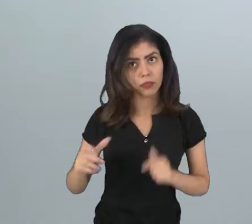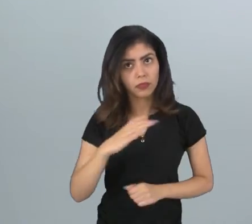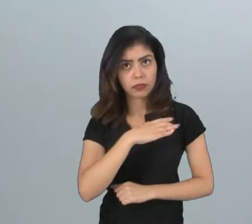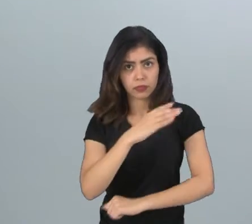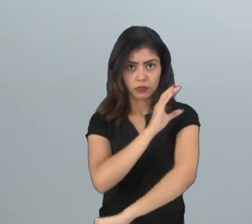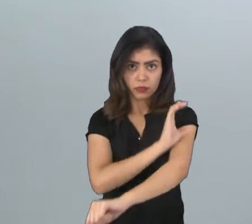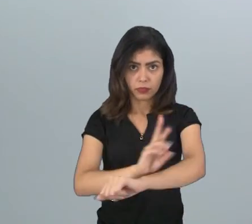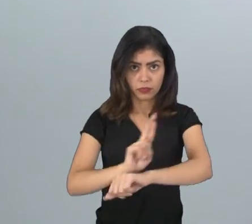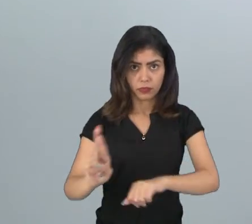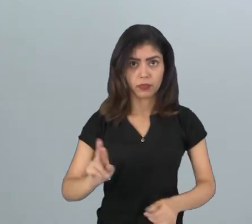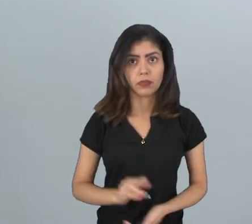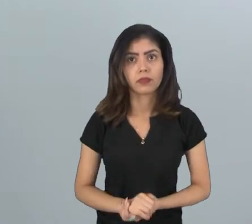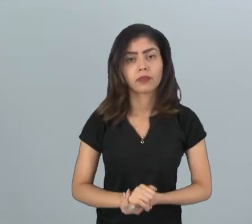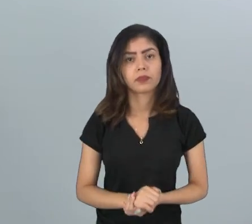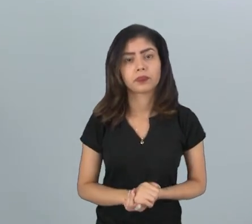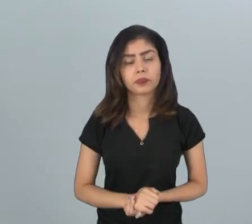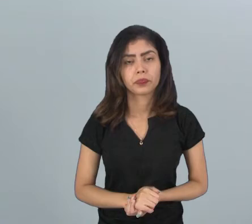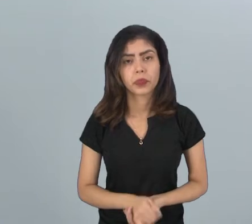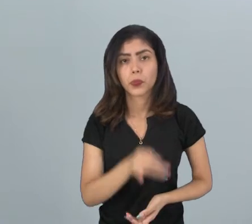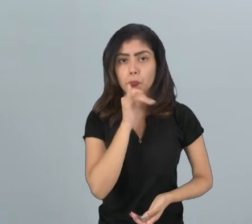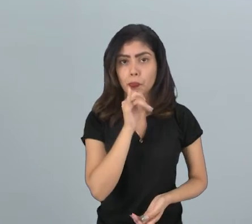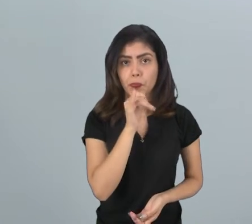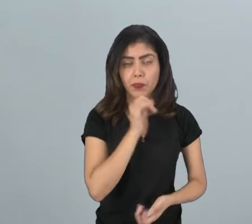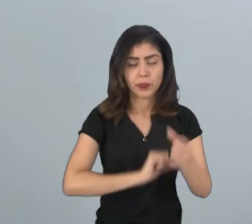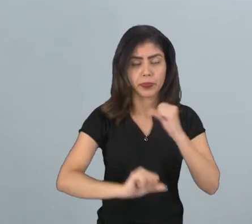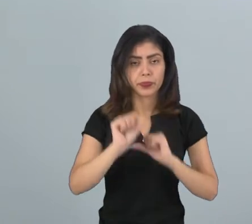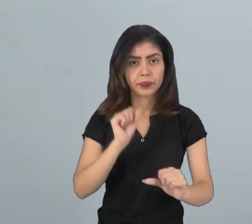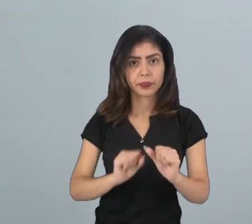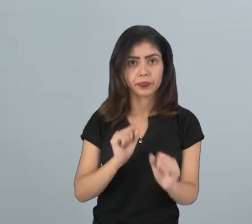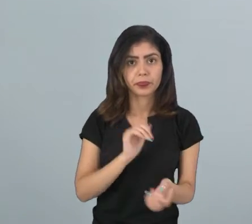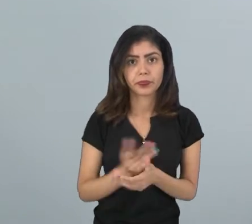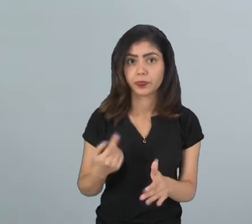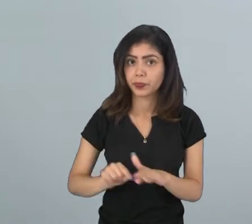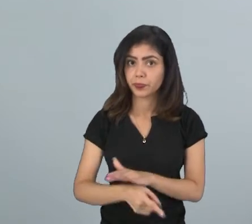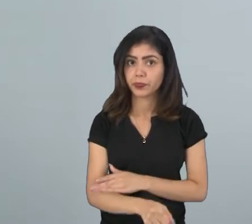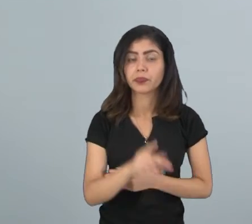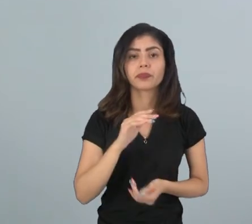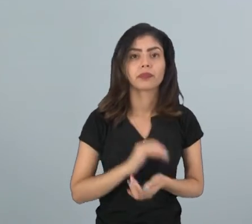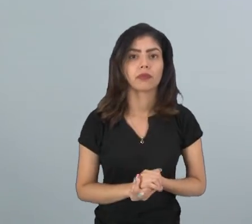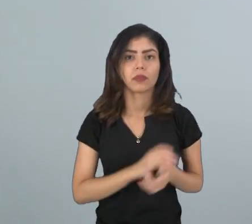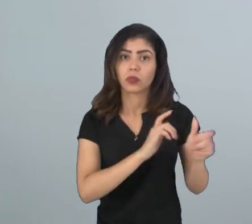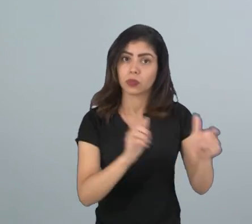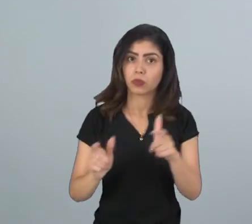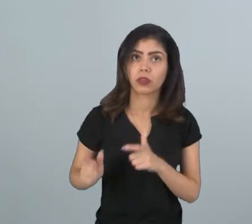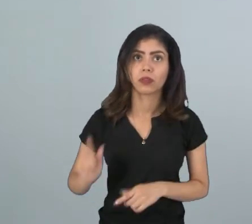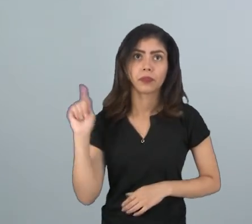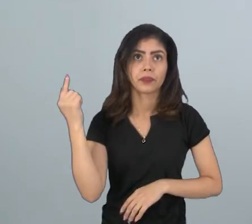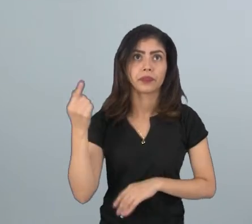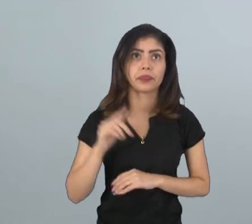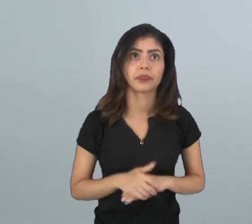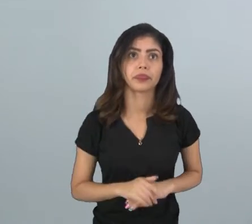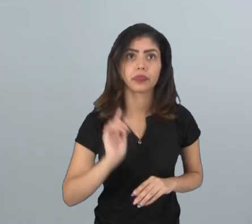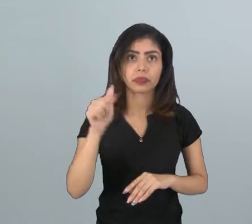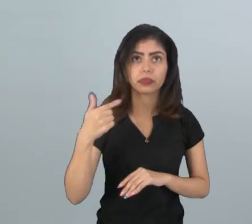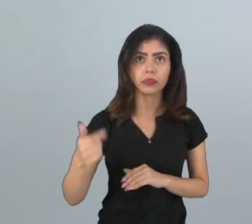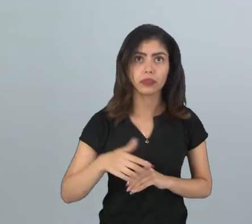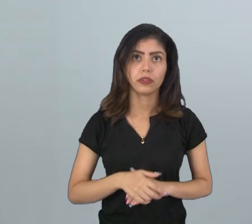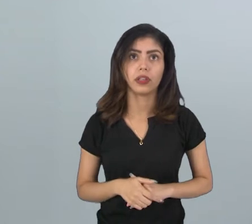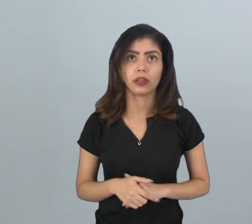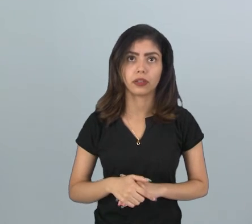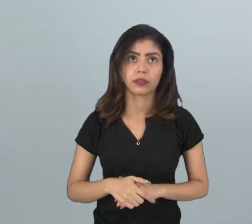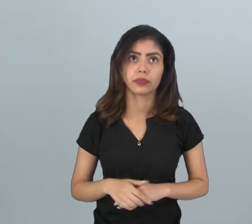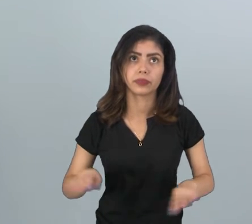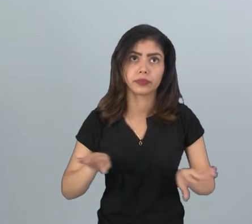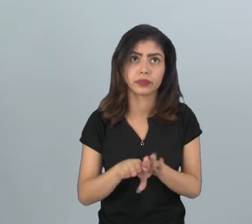cidade de Rio Branco. Então isso é um exemplo de transformação profunda no espaço geográfico. Uma outra é